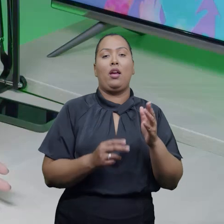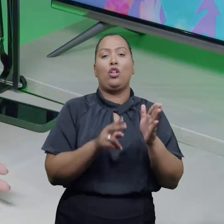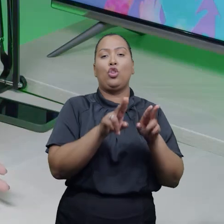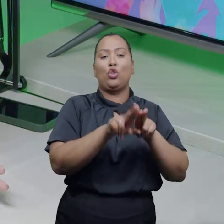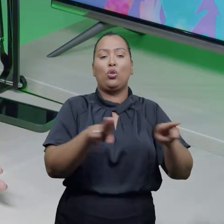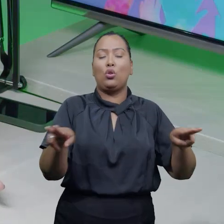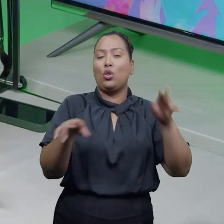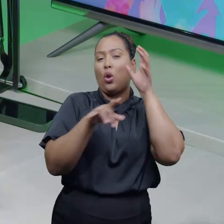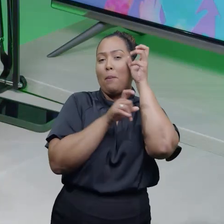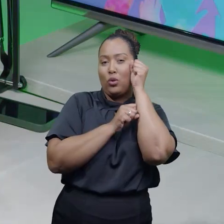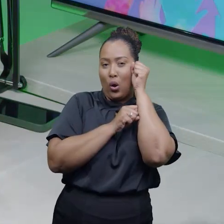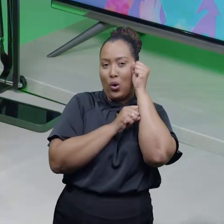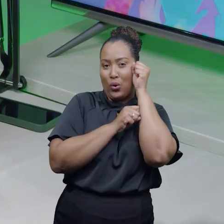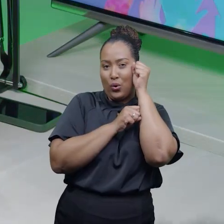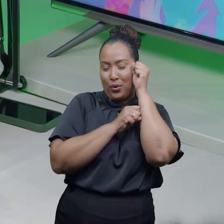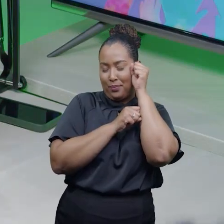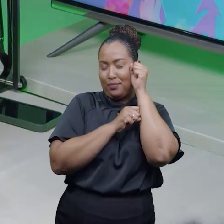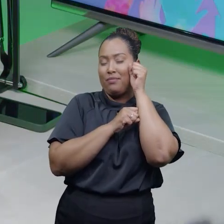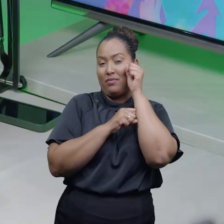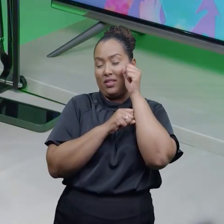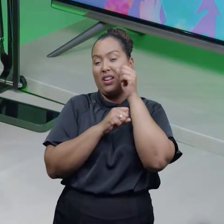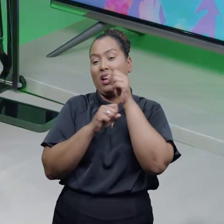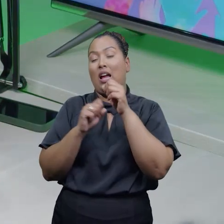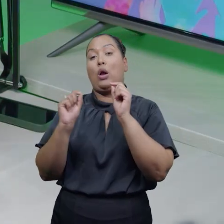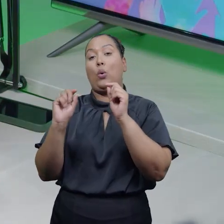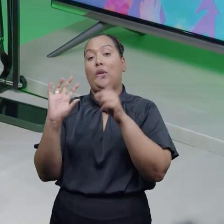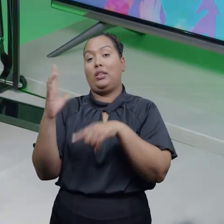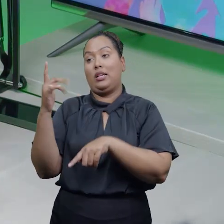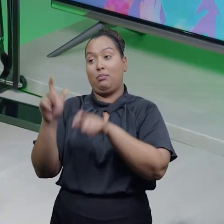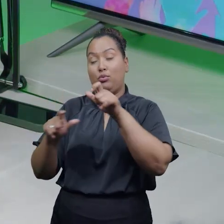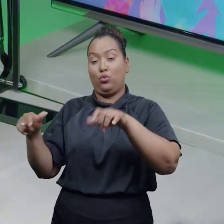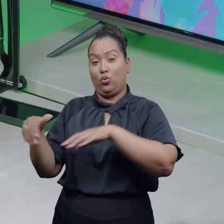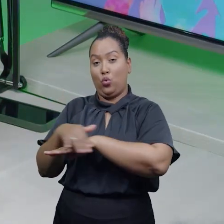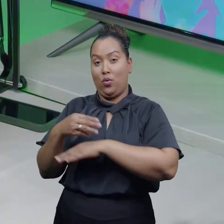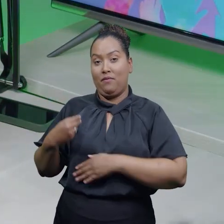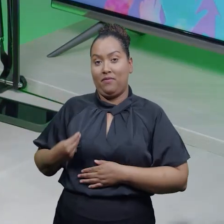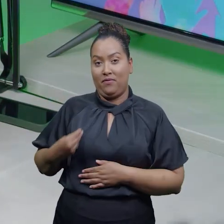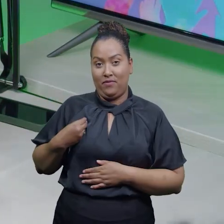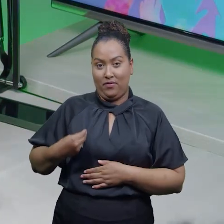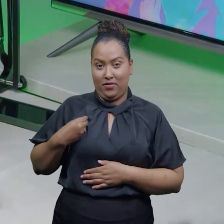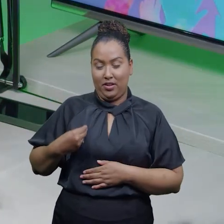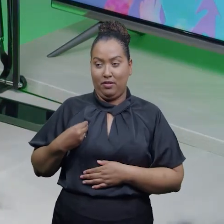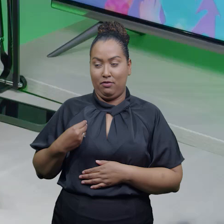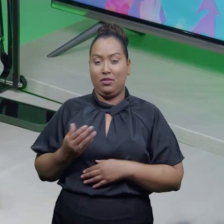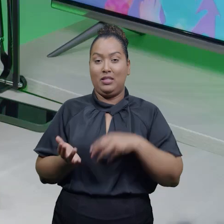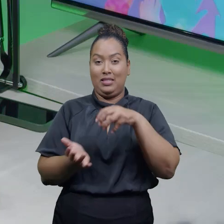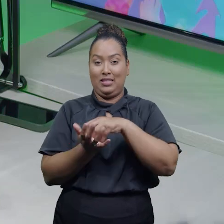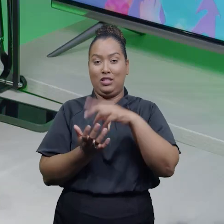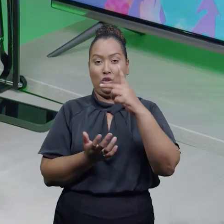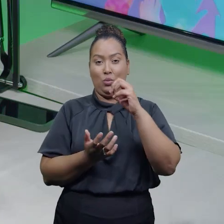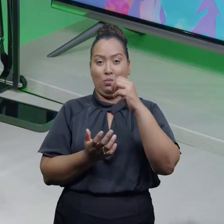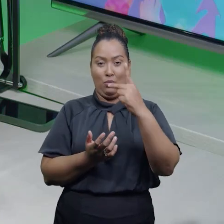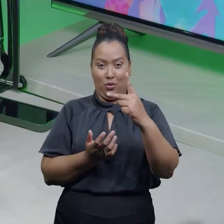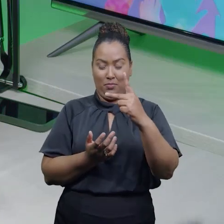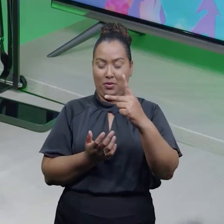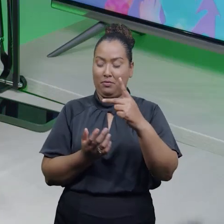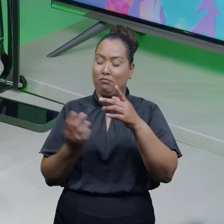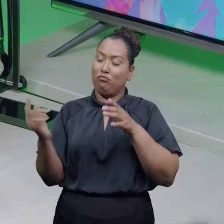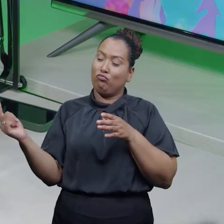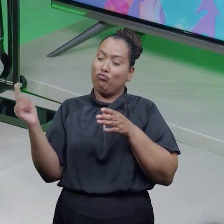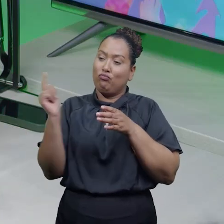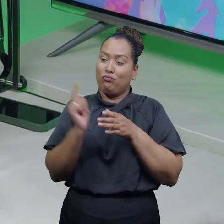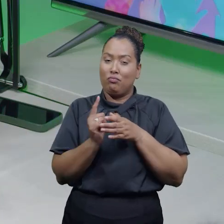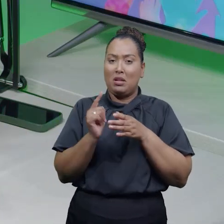dormitório. Então, muitas vezes, inclusive, a população em situação de rua, que é atendida no Centro Pop de